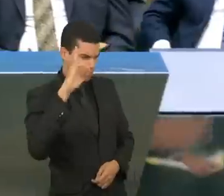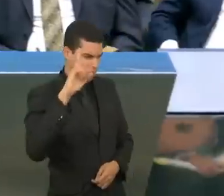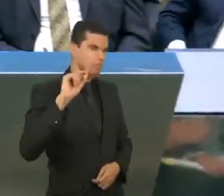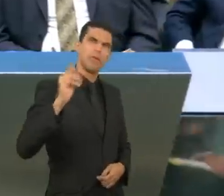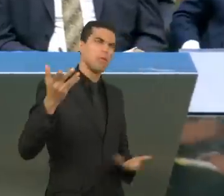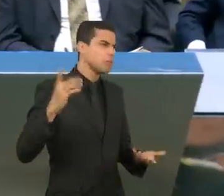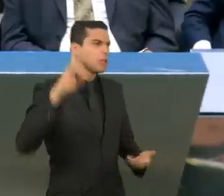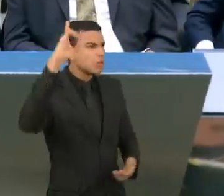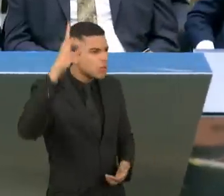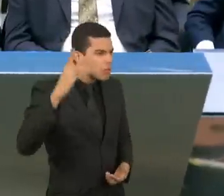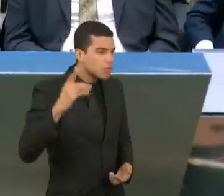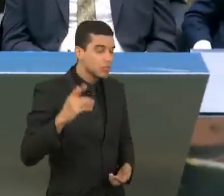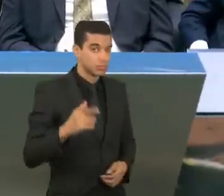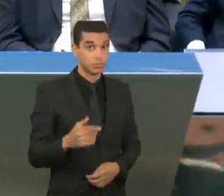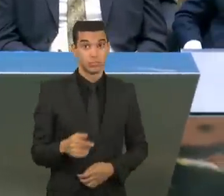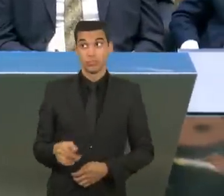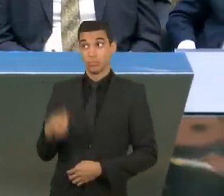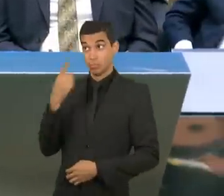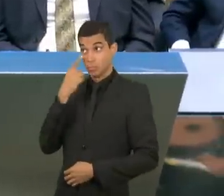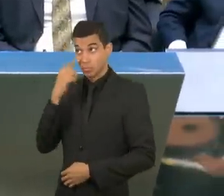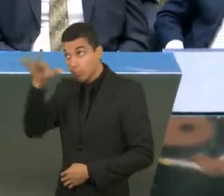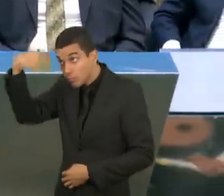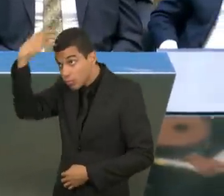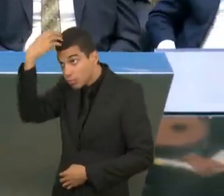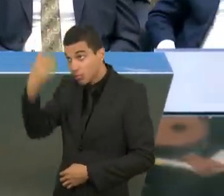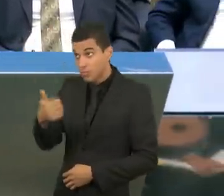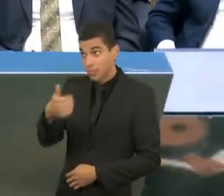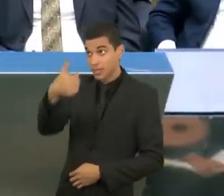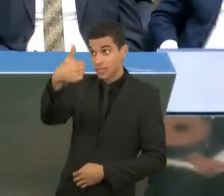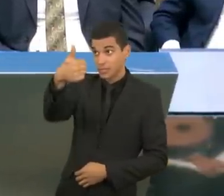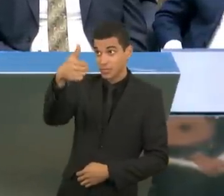há 175 anos atrás,